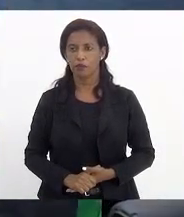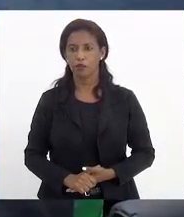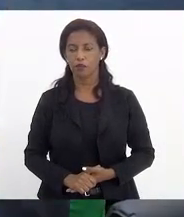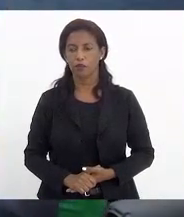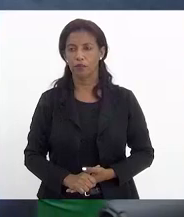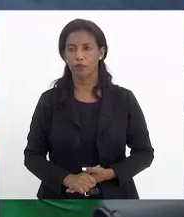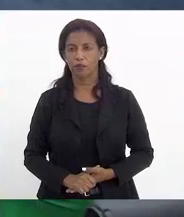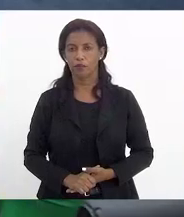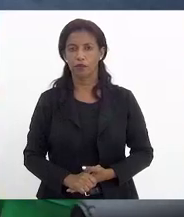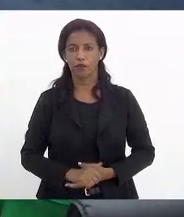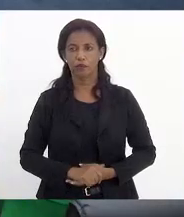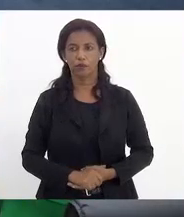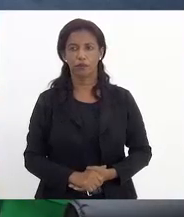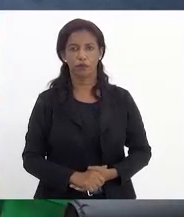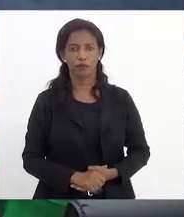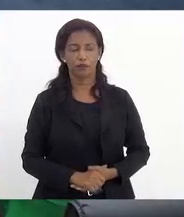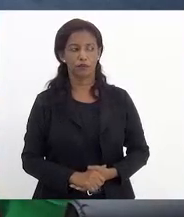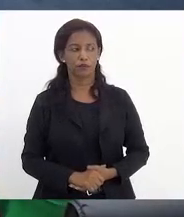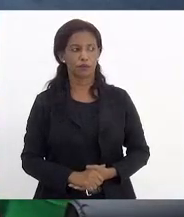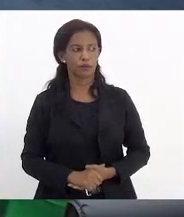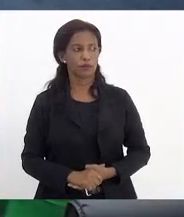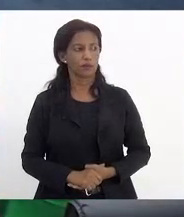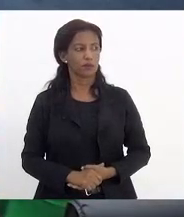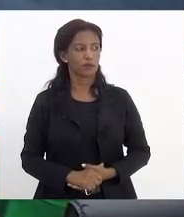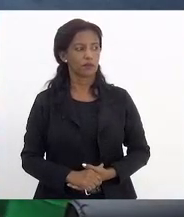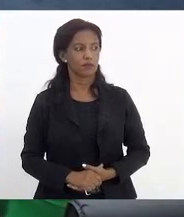Estou atento já.